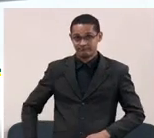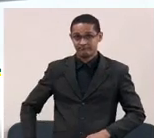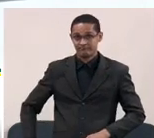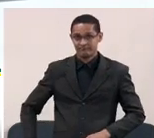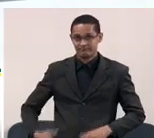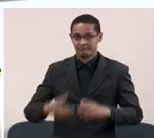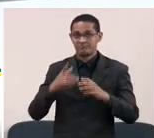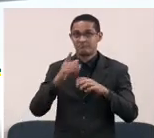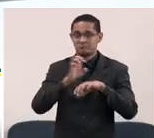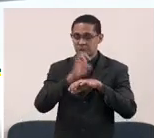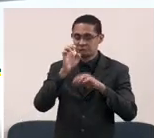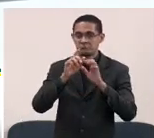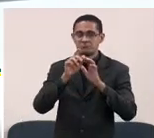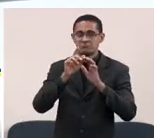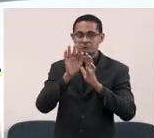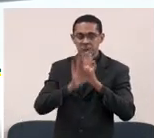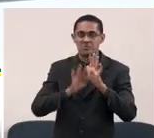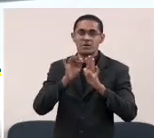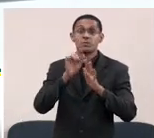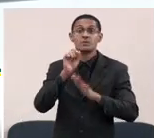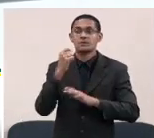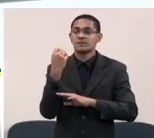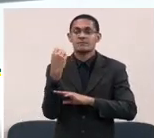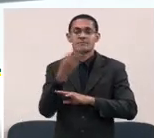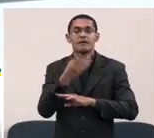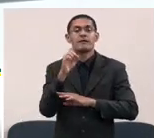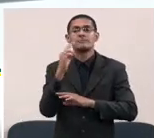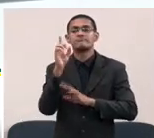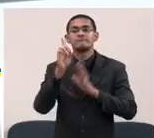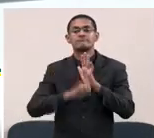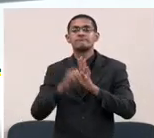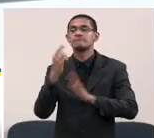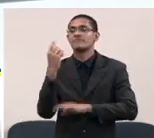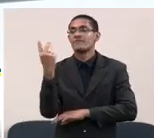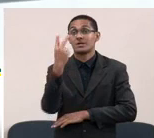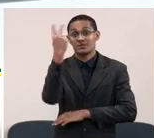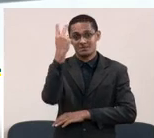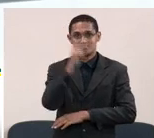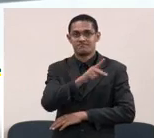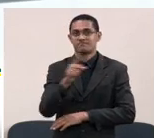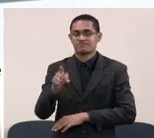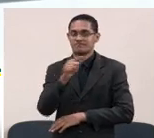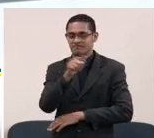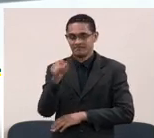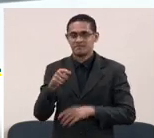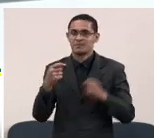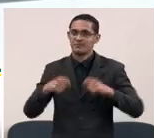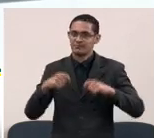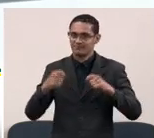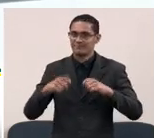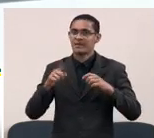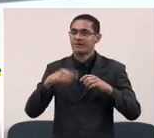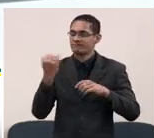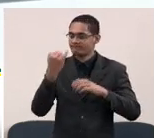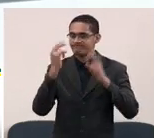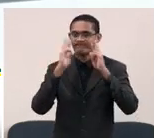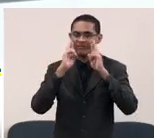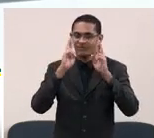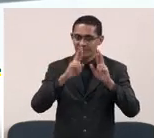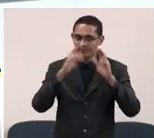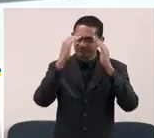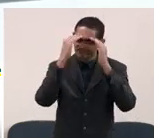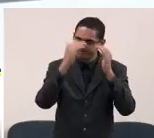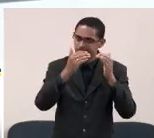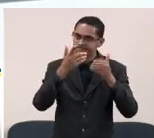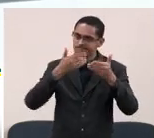poder nacional, cada vez mais valorizar mais os profissionais que merecem nosso respeito e a